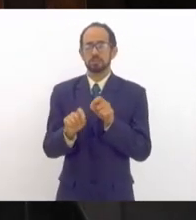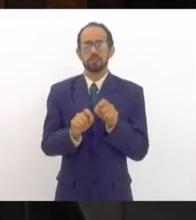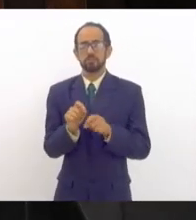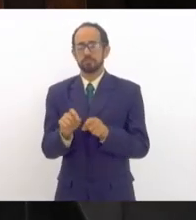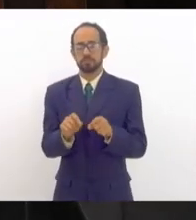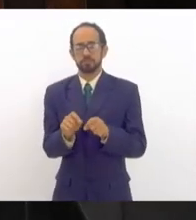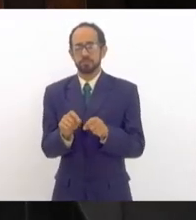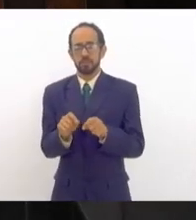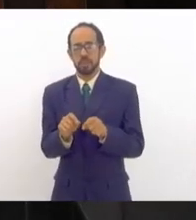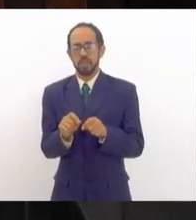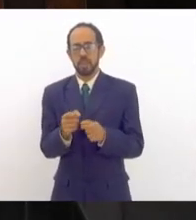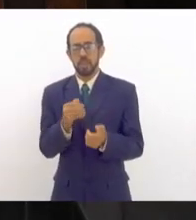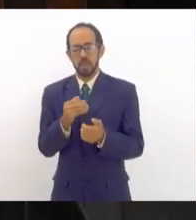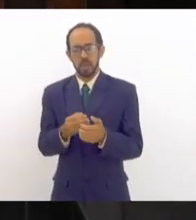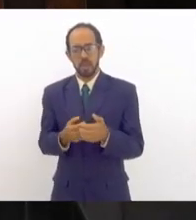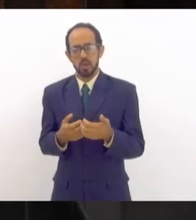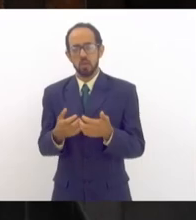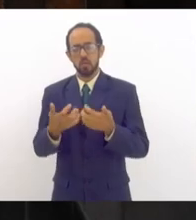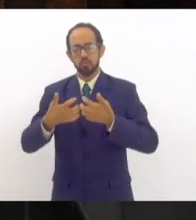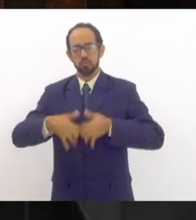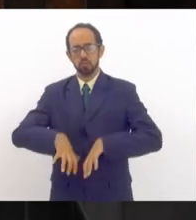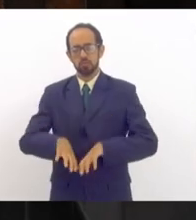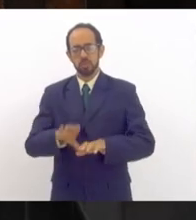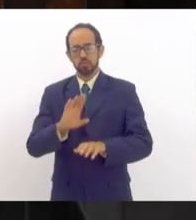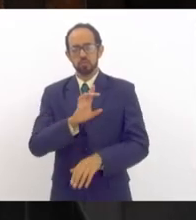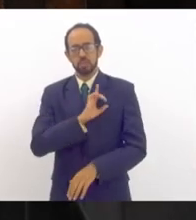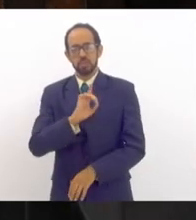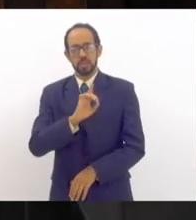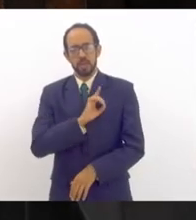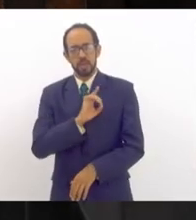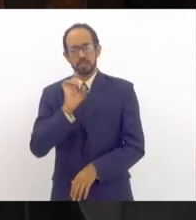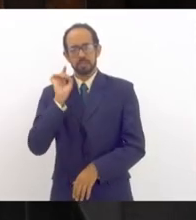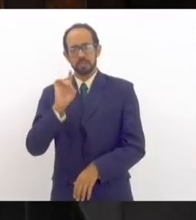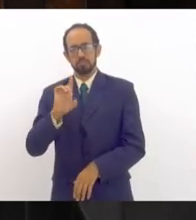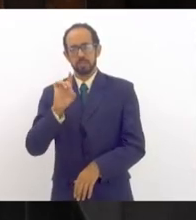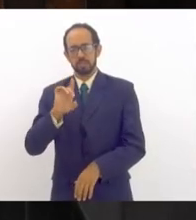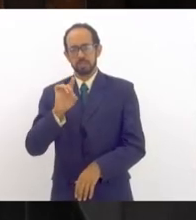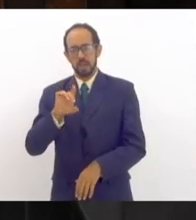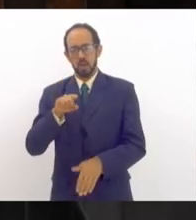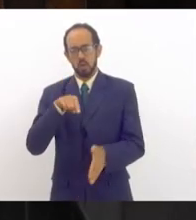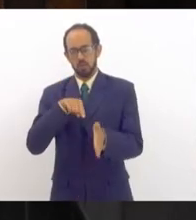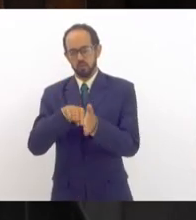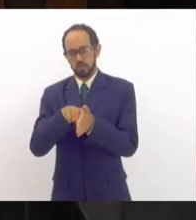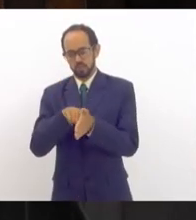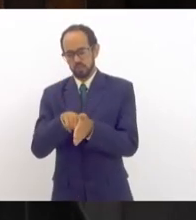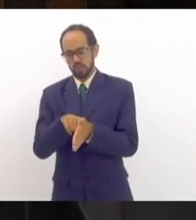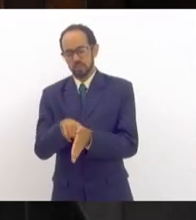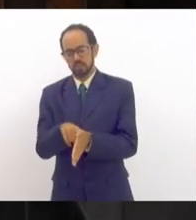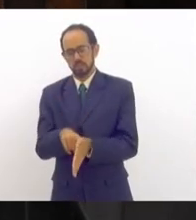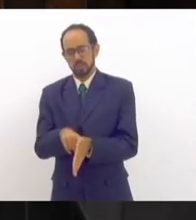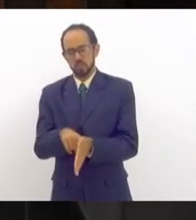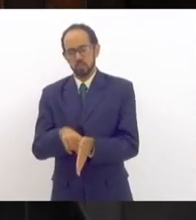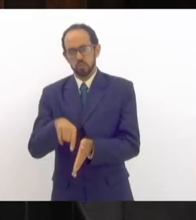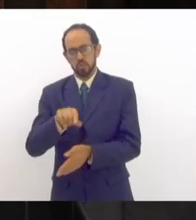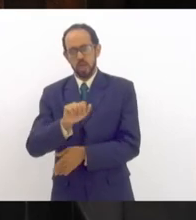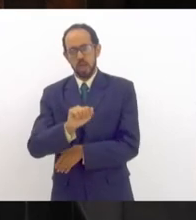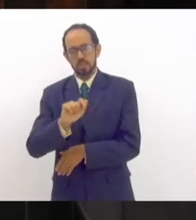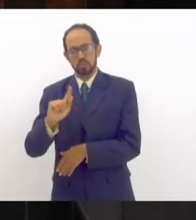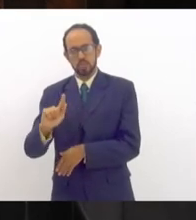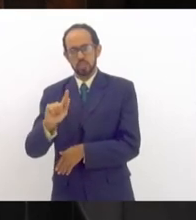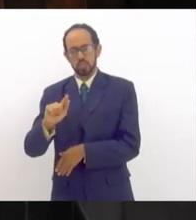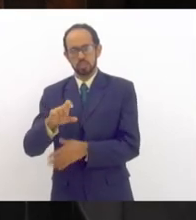a implantação de uma delegacia especializada a investigação do agente de segurança pública